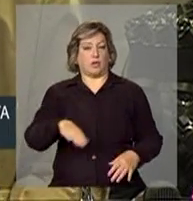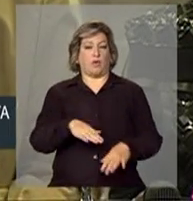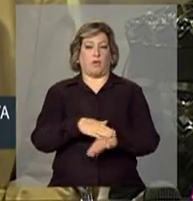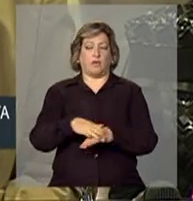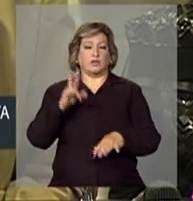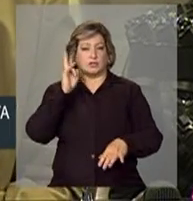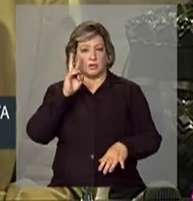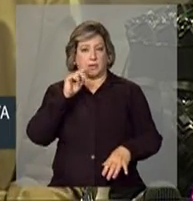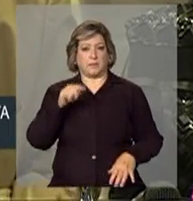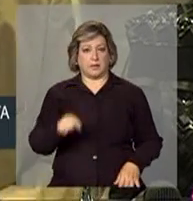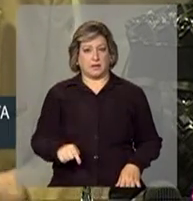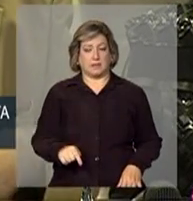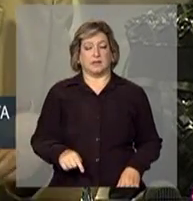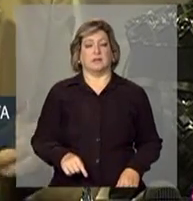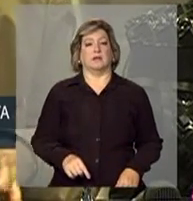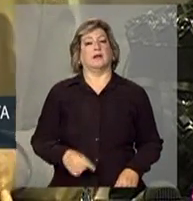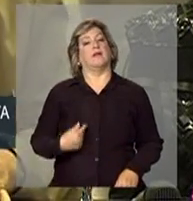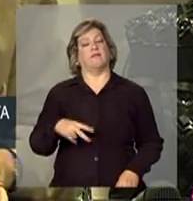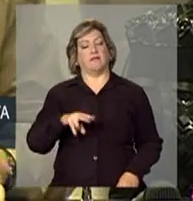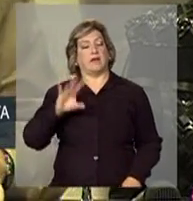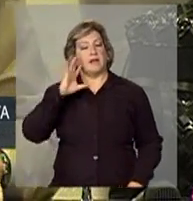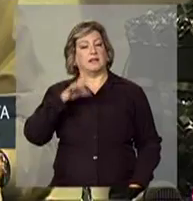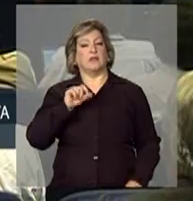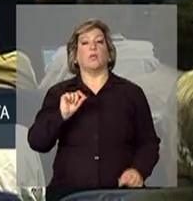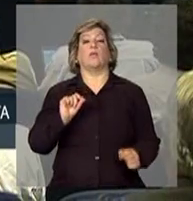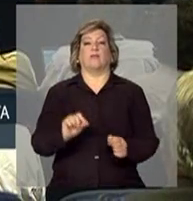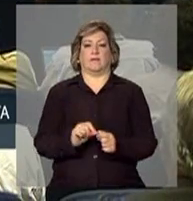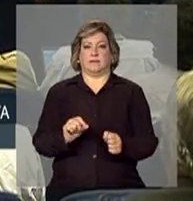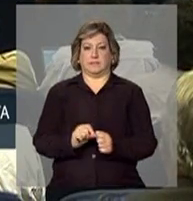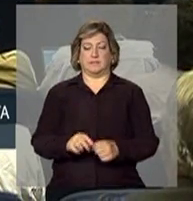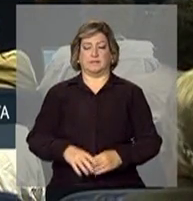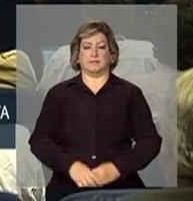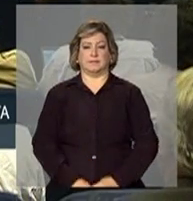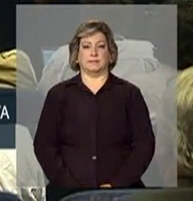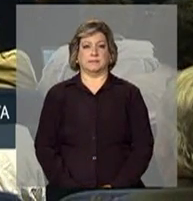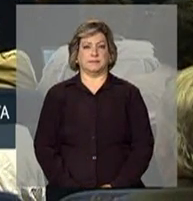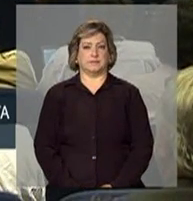recomendações, vai decidir esse respeito.